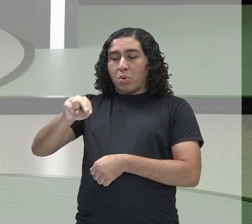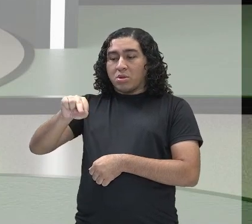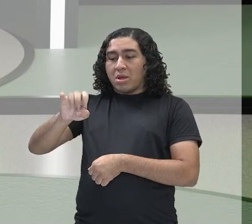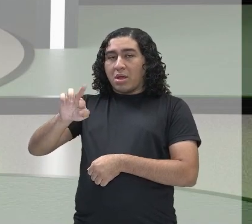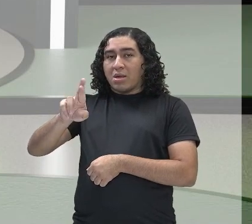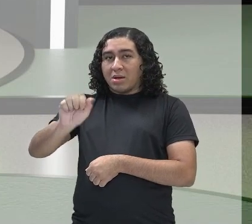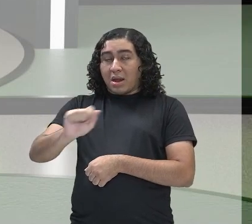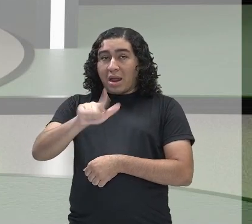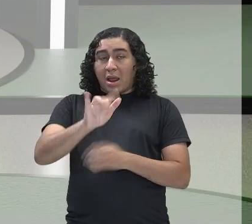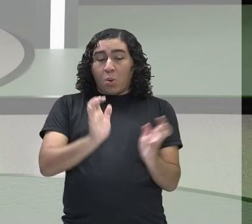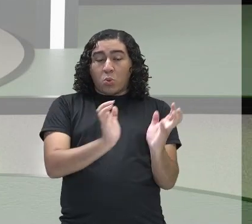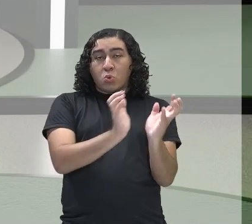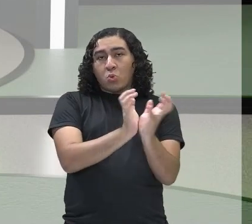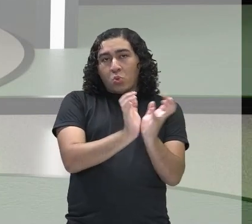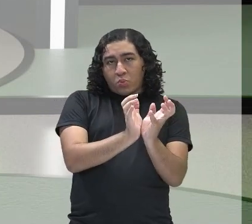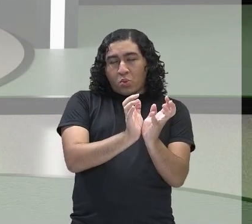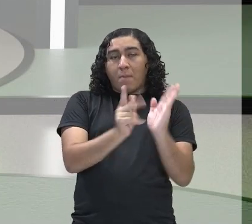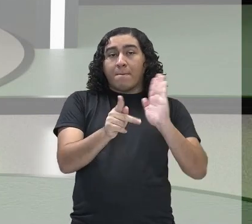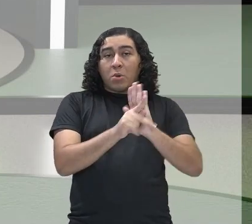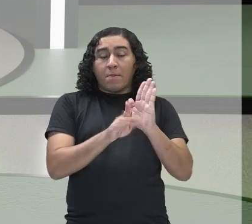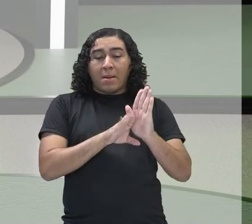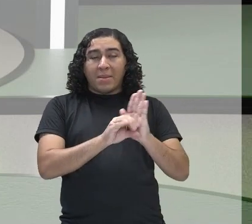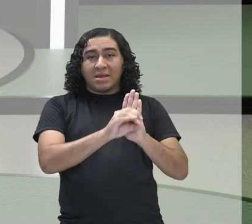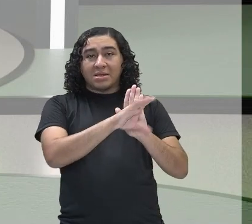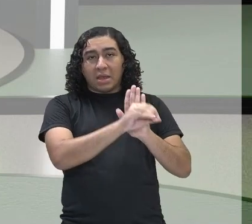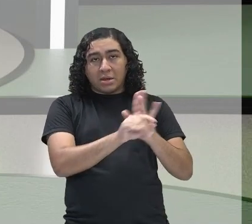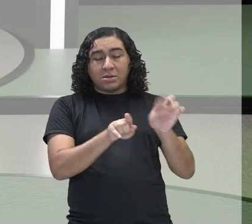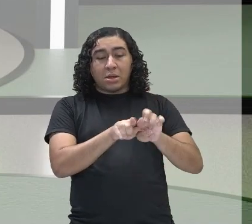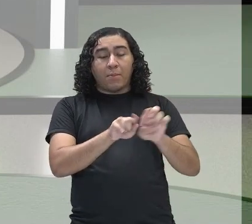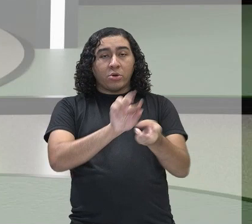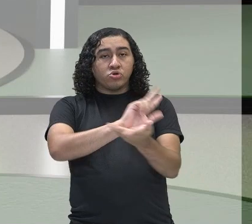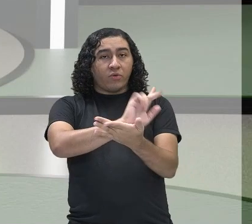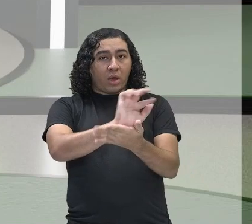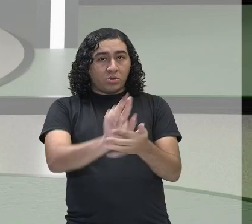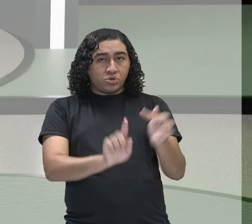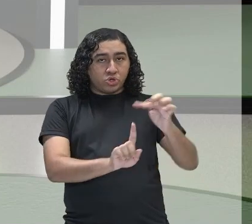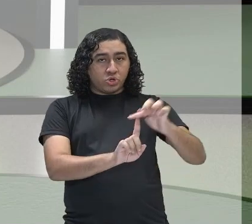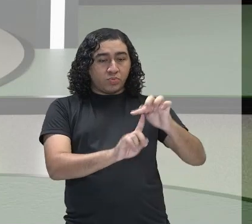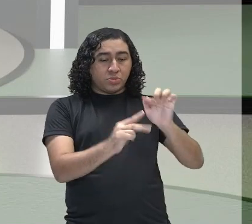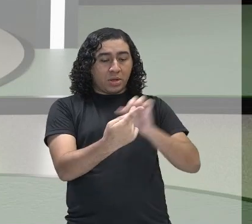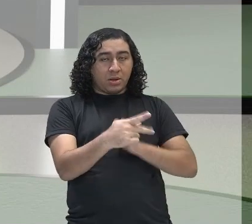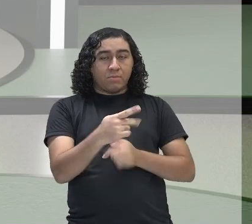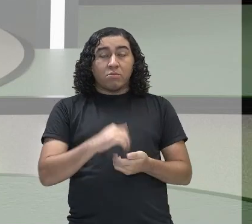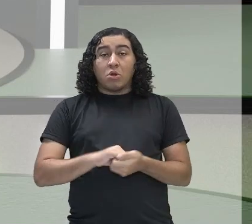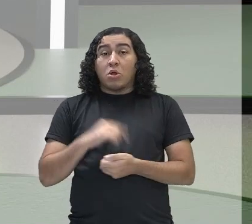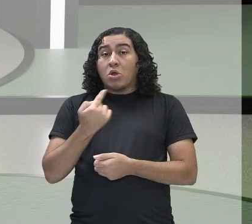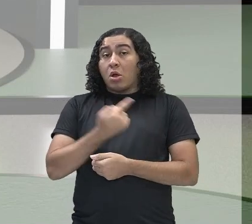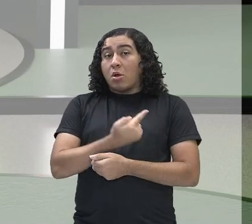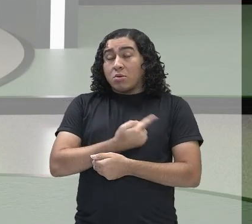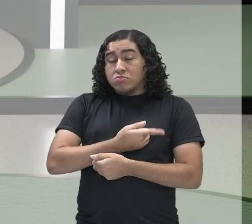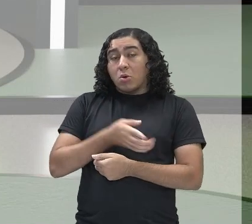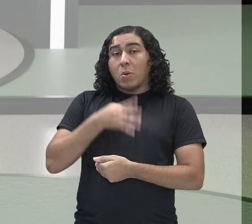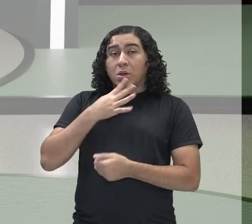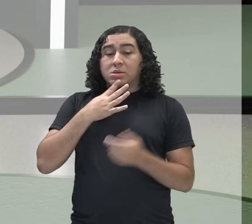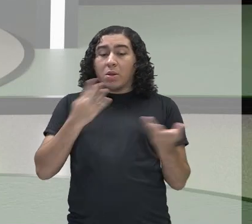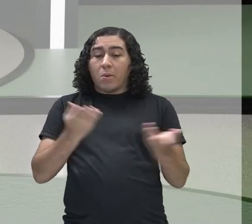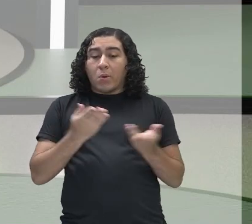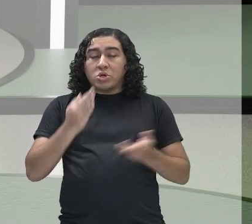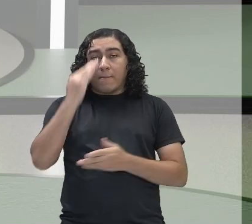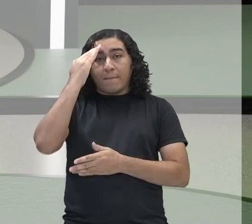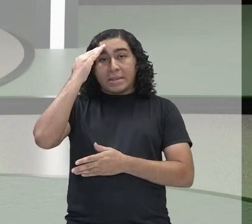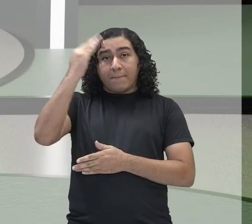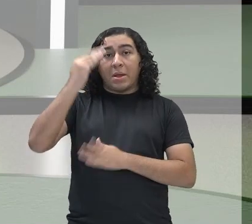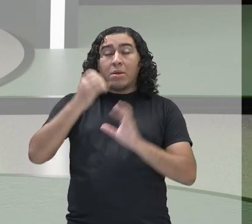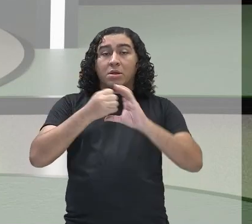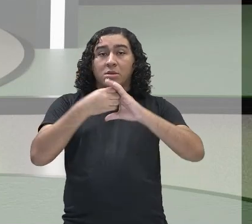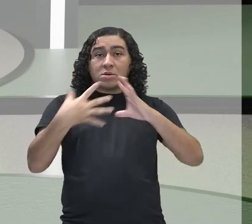das cianos bactérias e arqueobactérias né a gente vai conhecer as principais características algumas doenças e